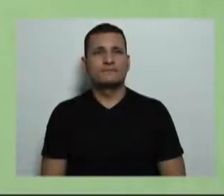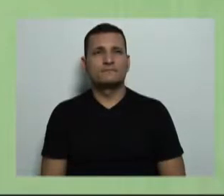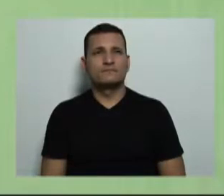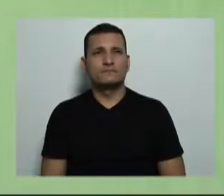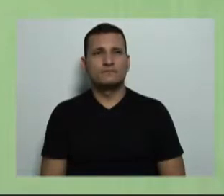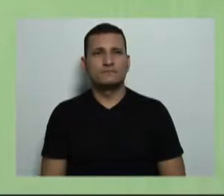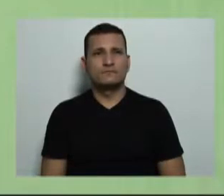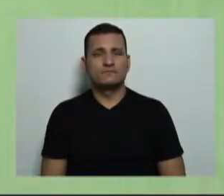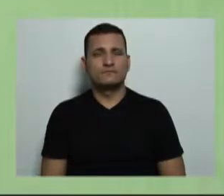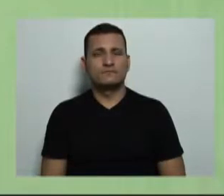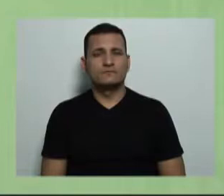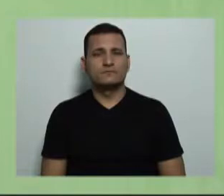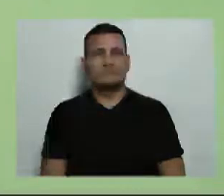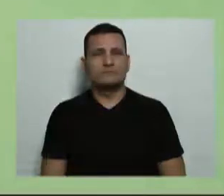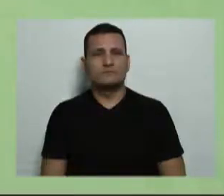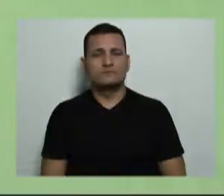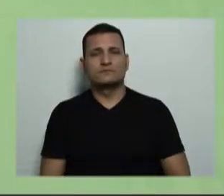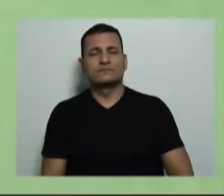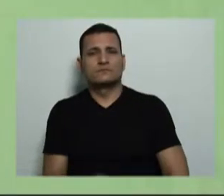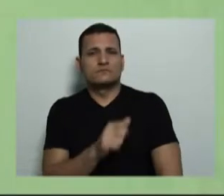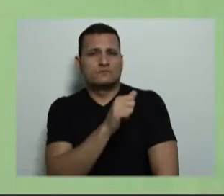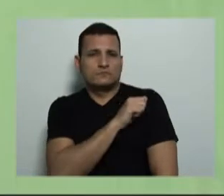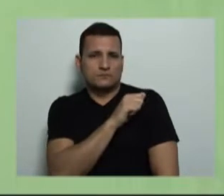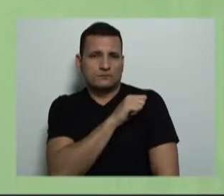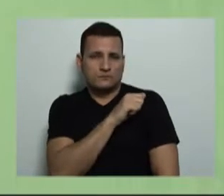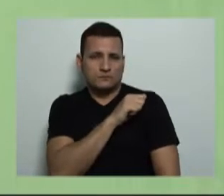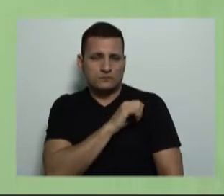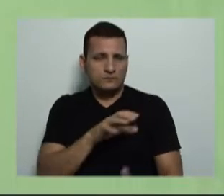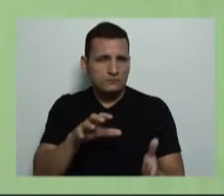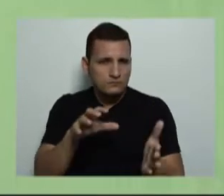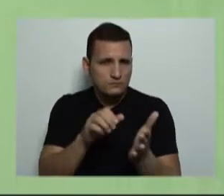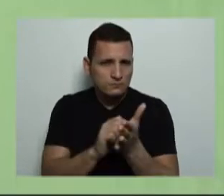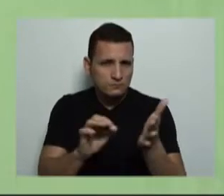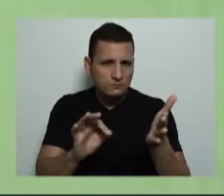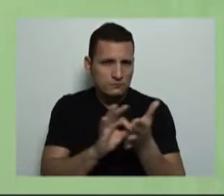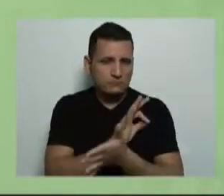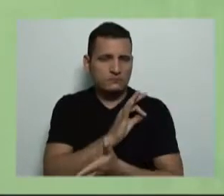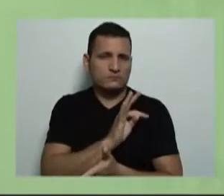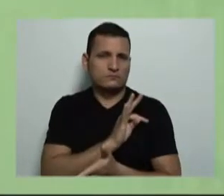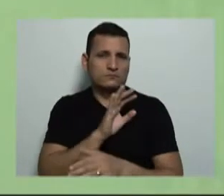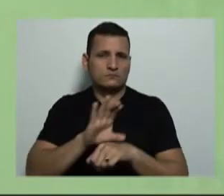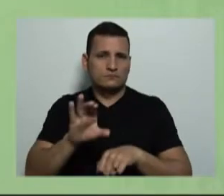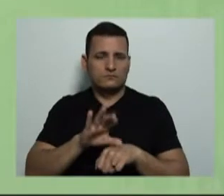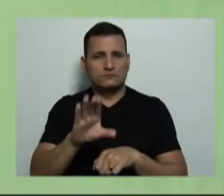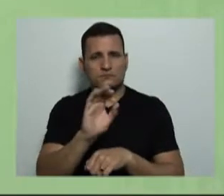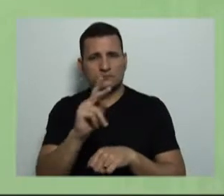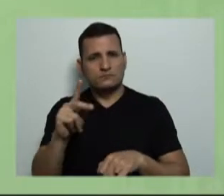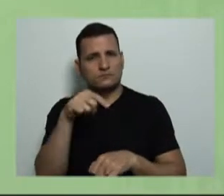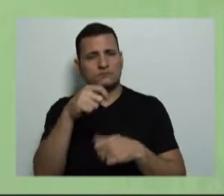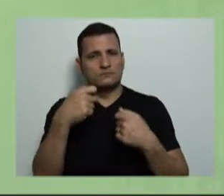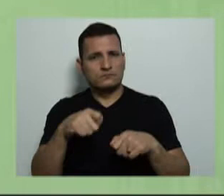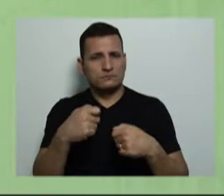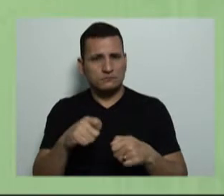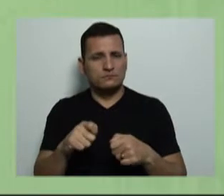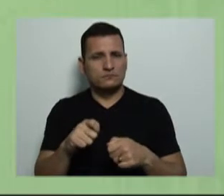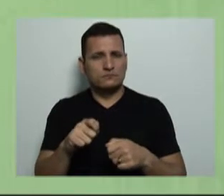O nosso aluno, matriculado no curso técnico em cooperativismo, deverá necessariamente realizar o estágio?